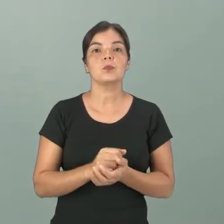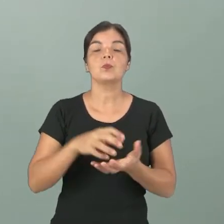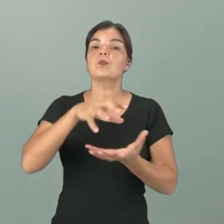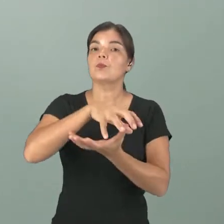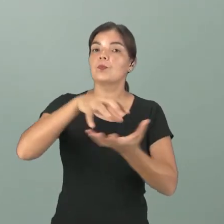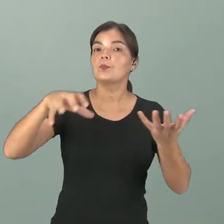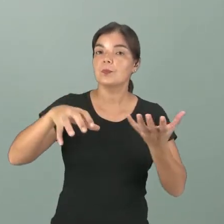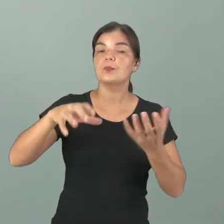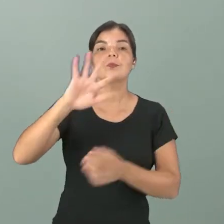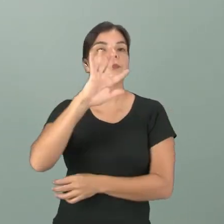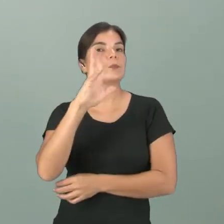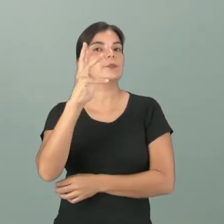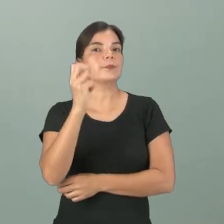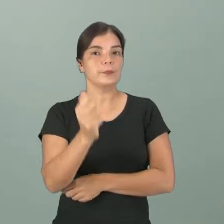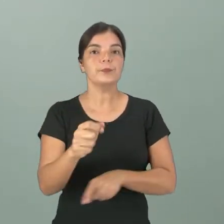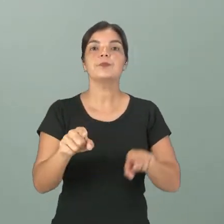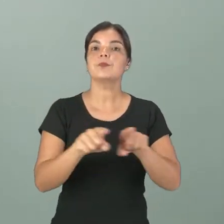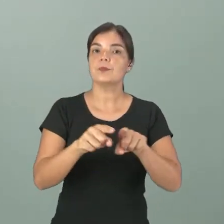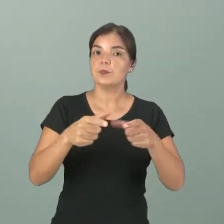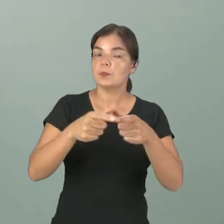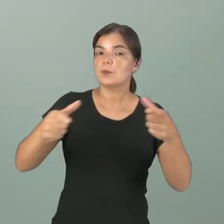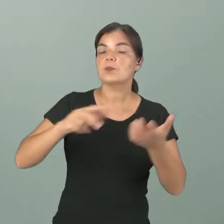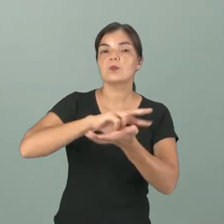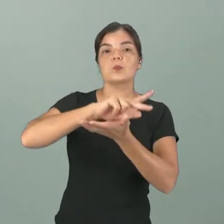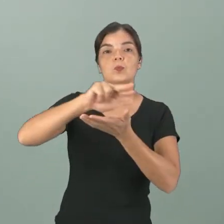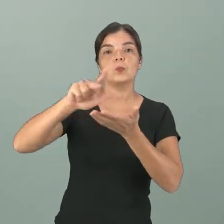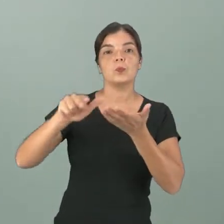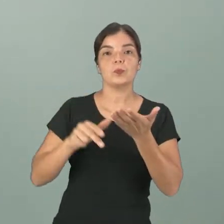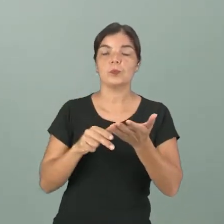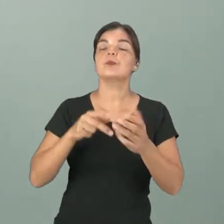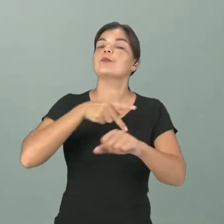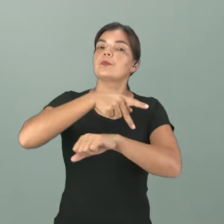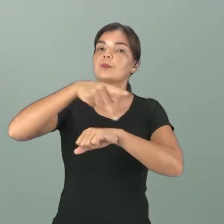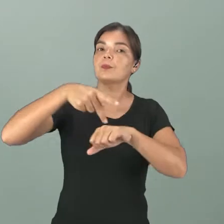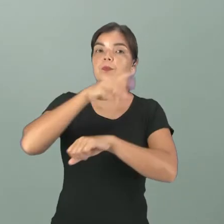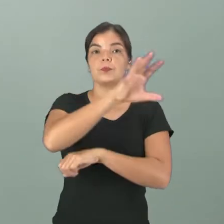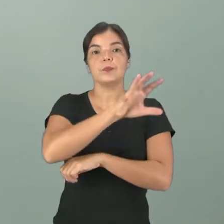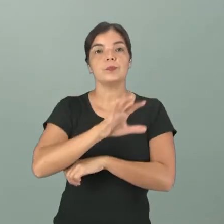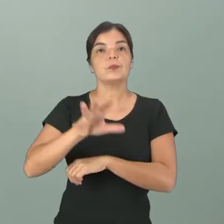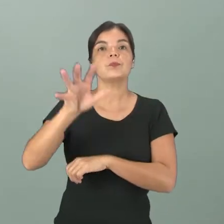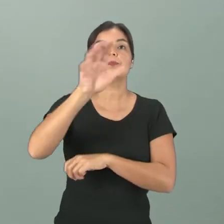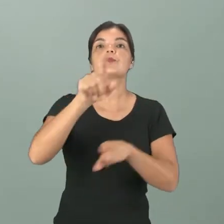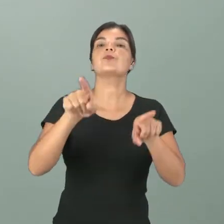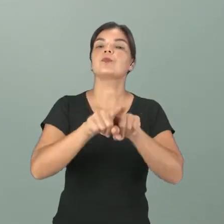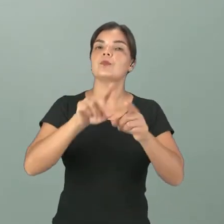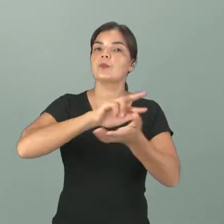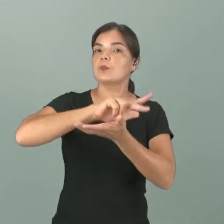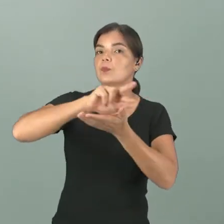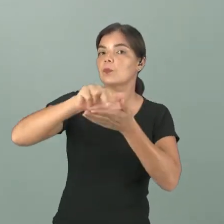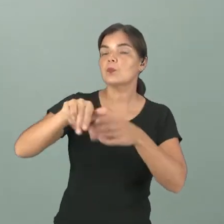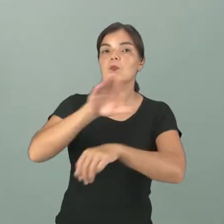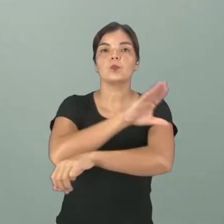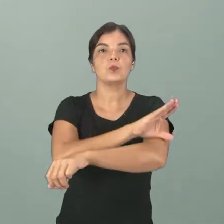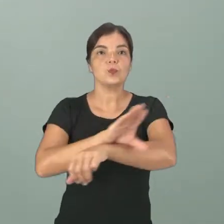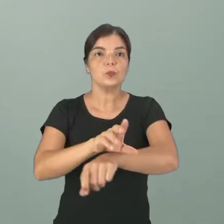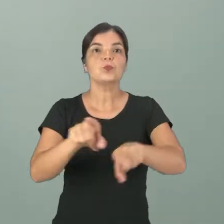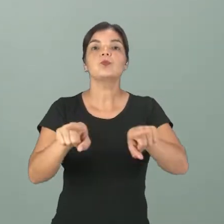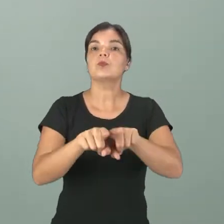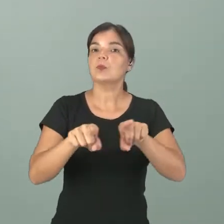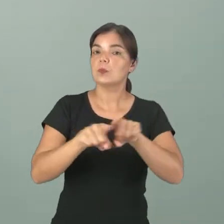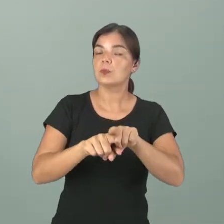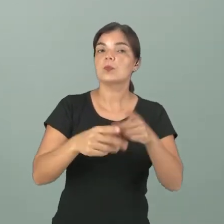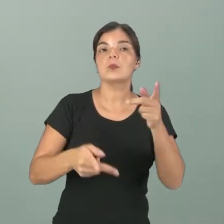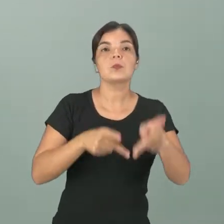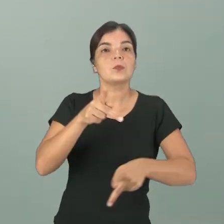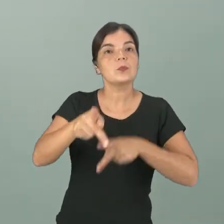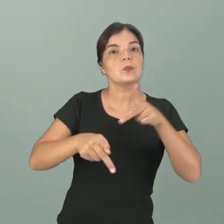continente africano ele é imenso, composto por vários países, e cada país tem uma diversidade cultural muito grande,